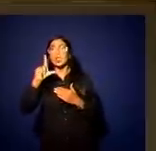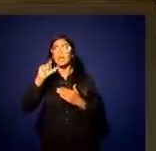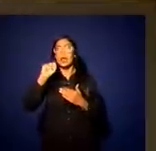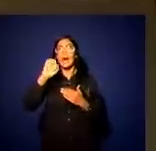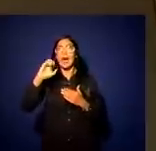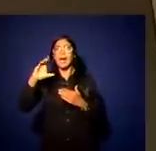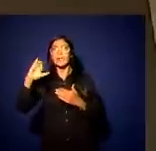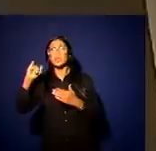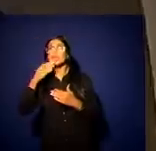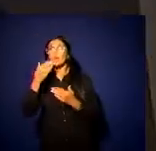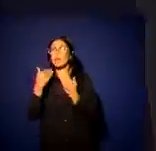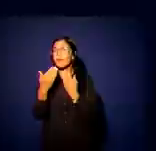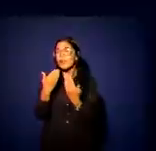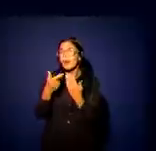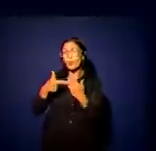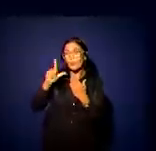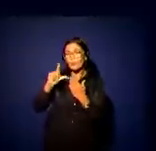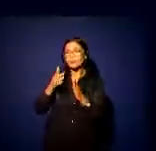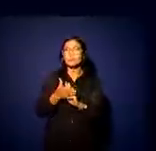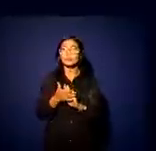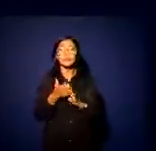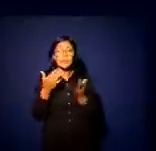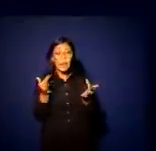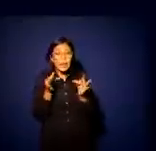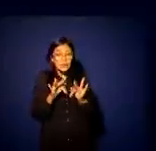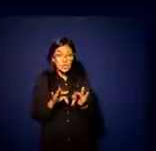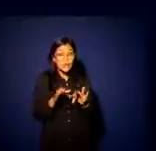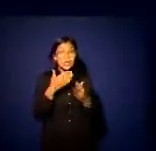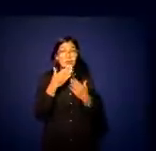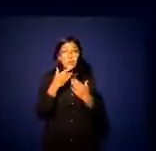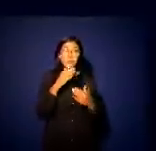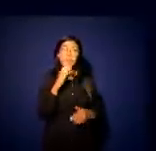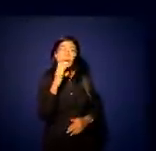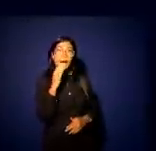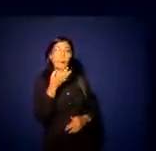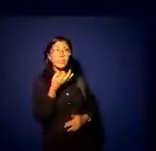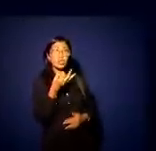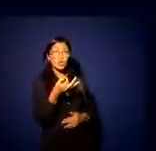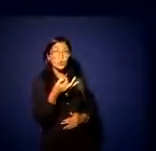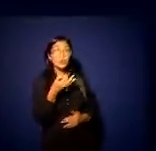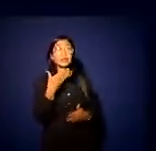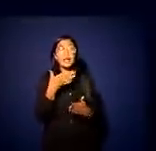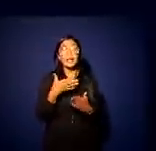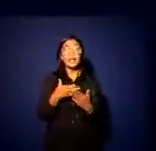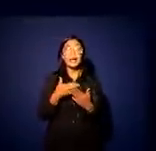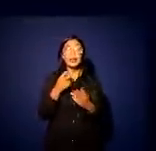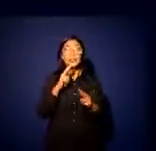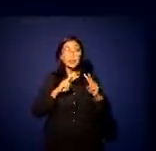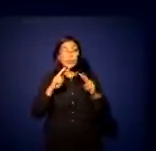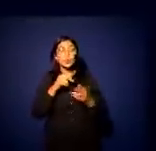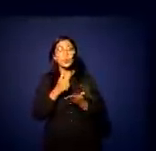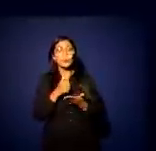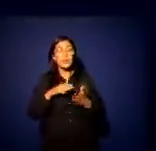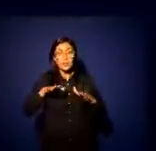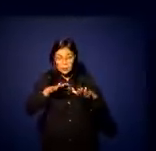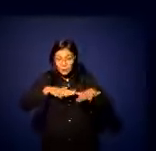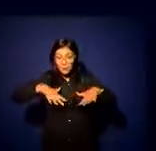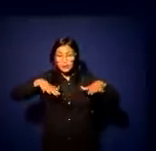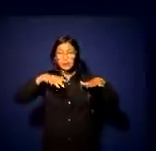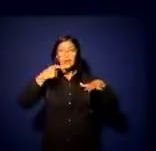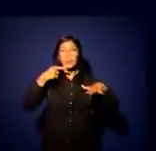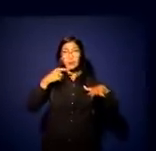colocaram tá obrigado a gente está Encerrando o Cristian vou deixar ser rapidinho da sua visão também sobre posicionamento e o Laerte